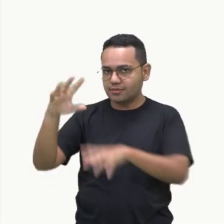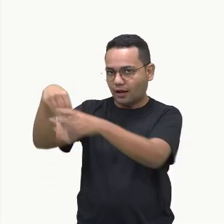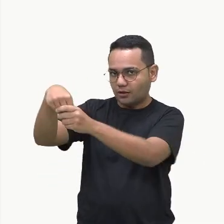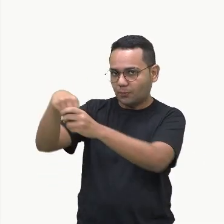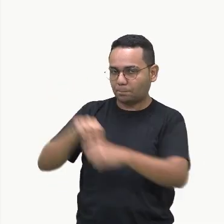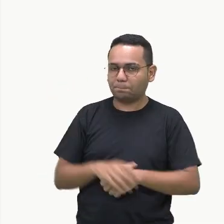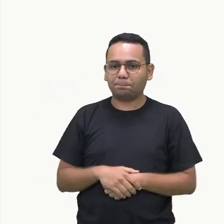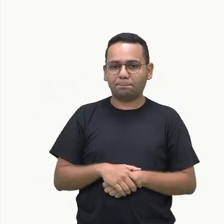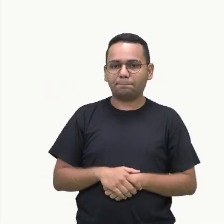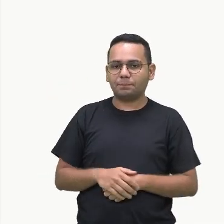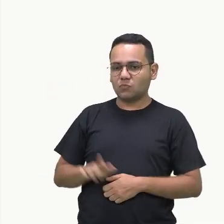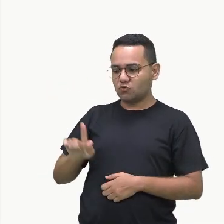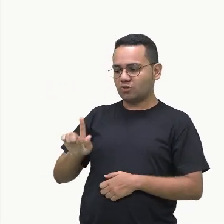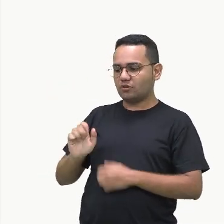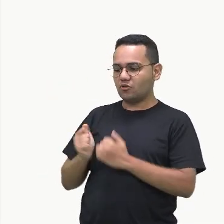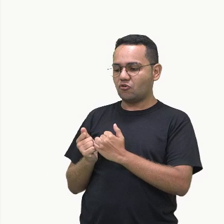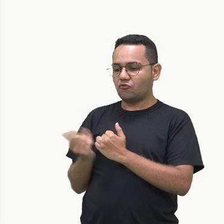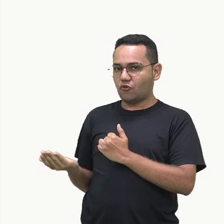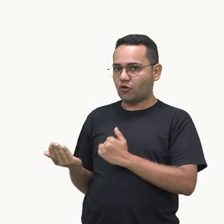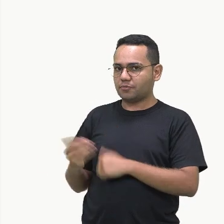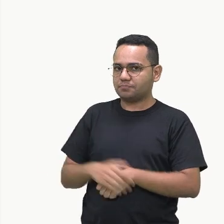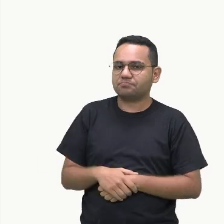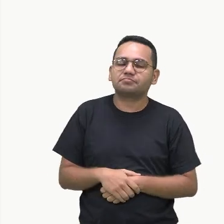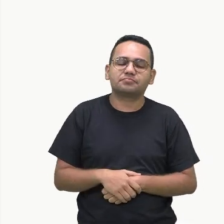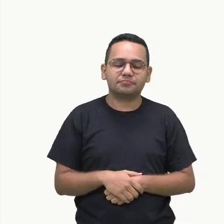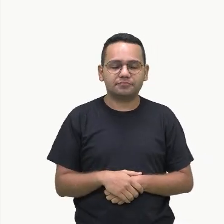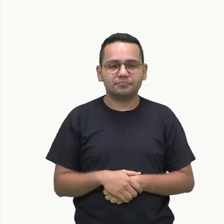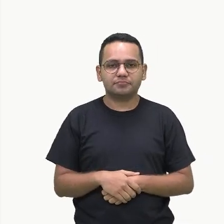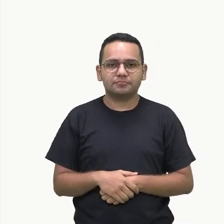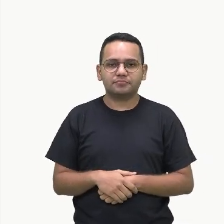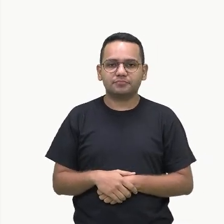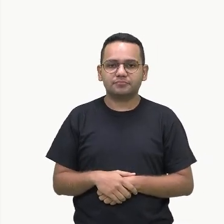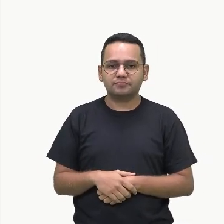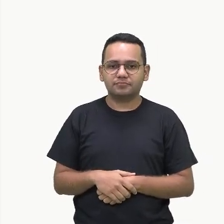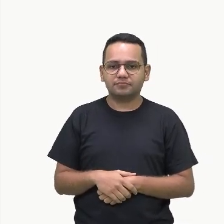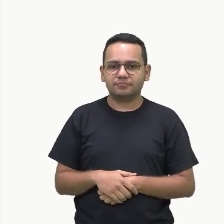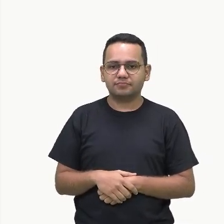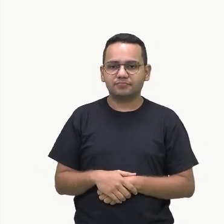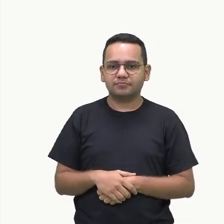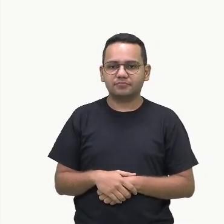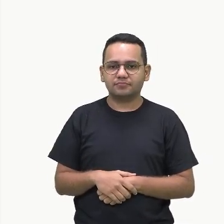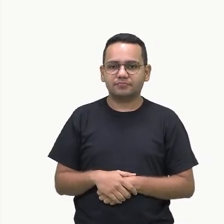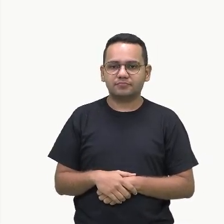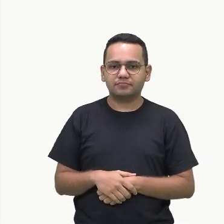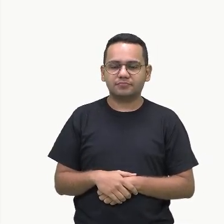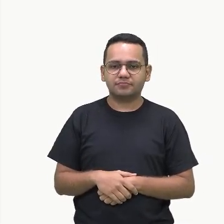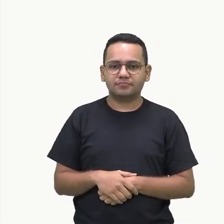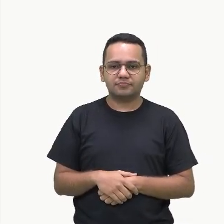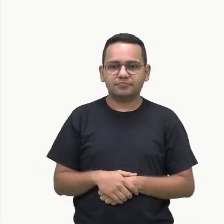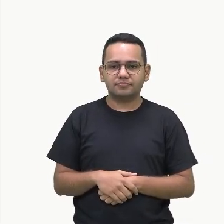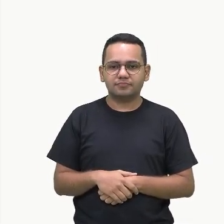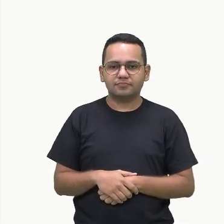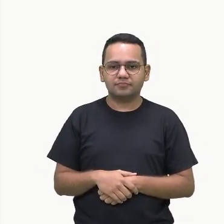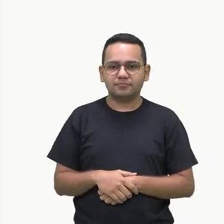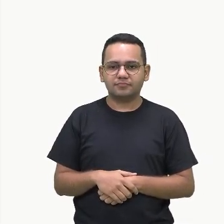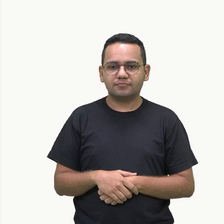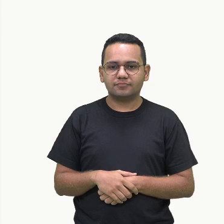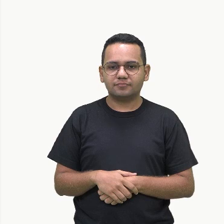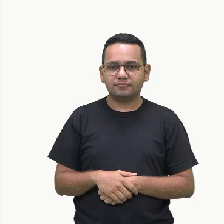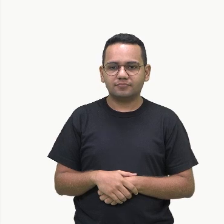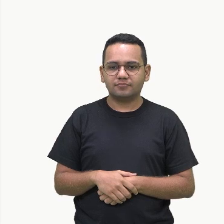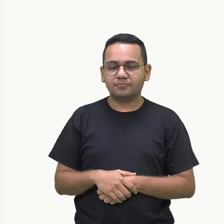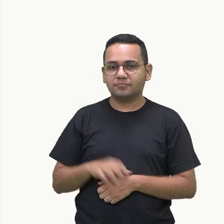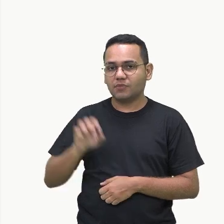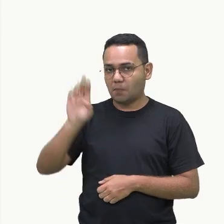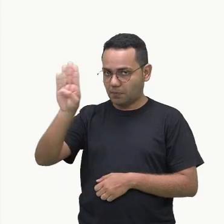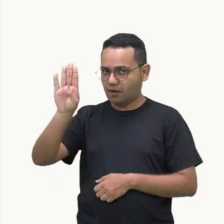G está na região externa. Quer ver? Vamos voltar bem aqui. Ó, B e F